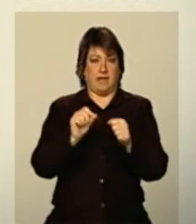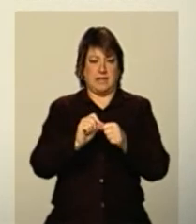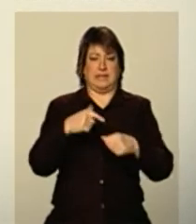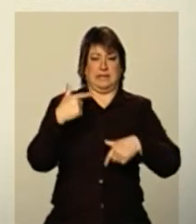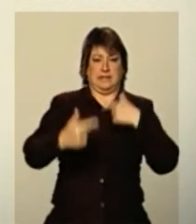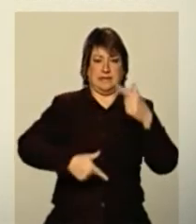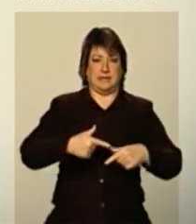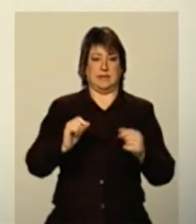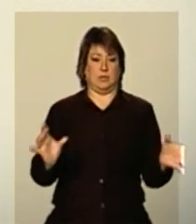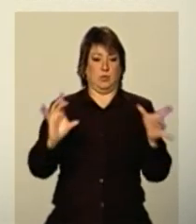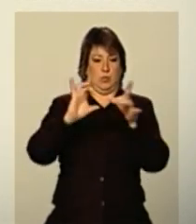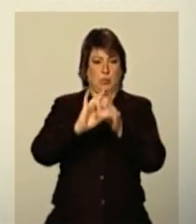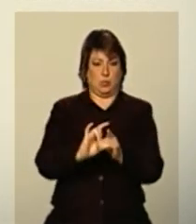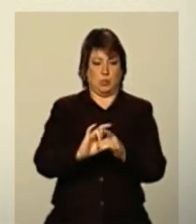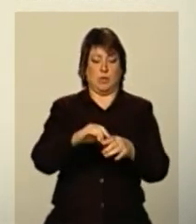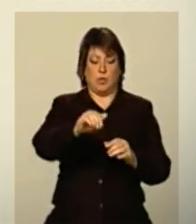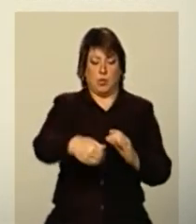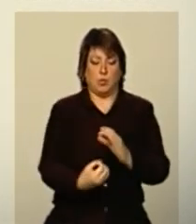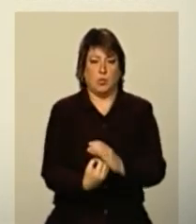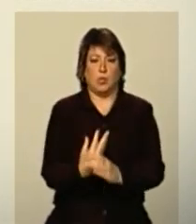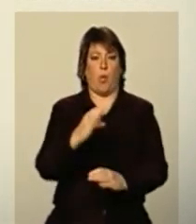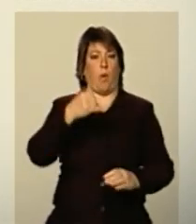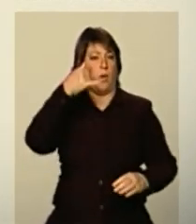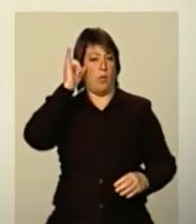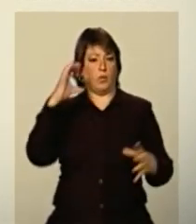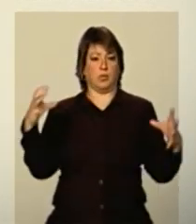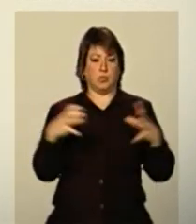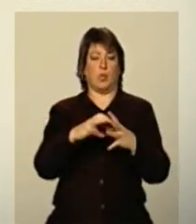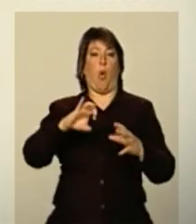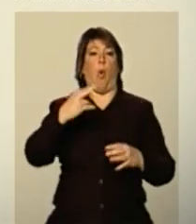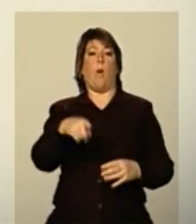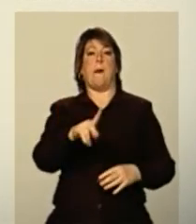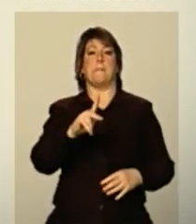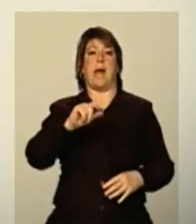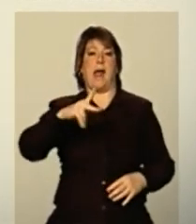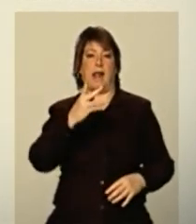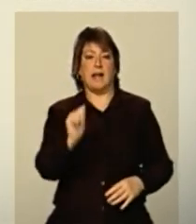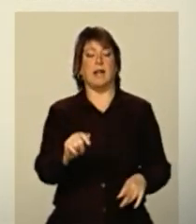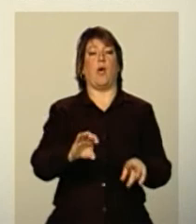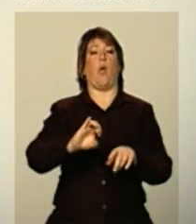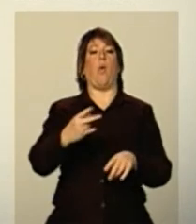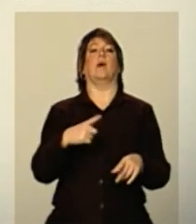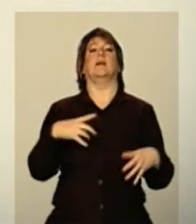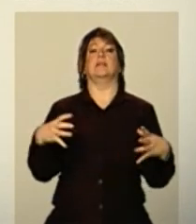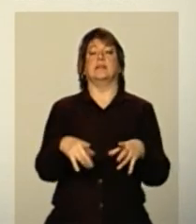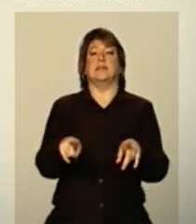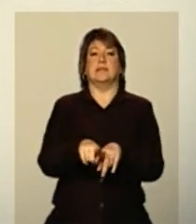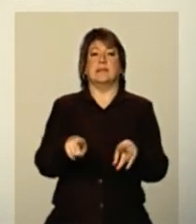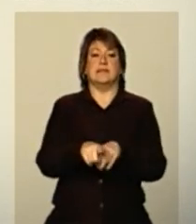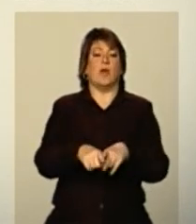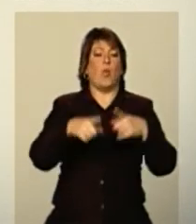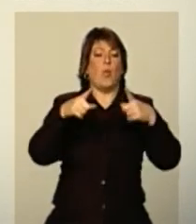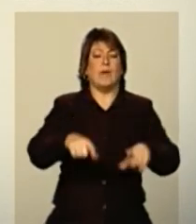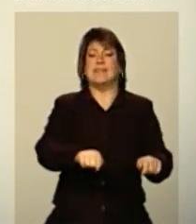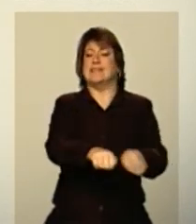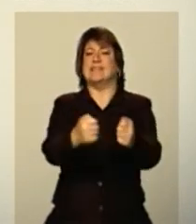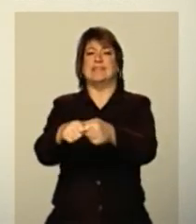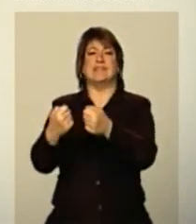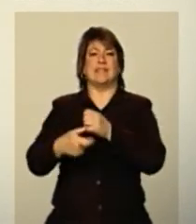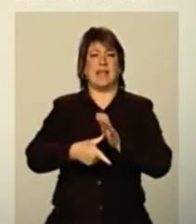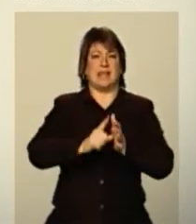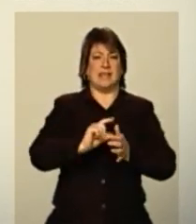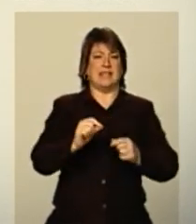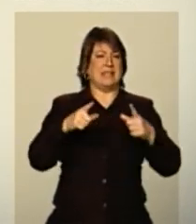integração lavoura-pecuária, ou no plantio direto sobre a palha, ou mesmo na recuperação de áreas degradadas, que